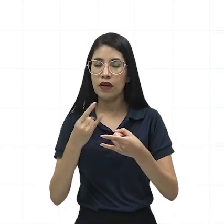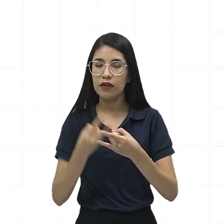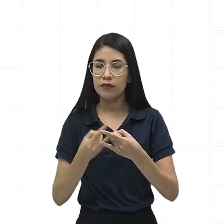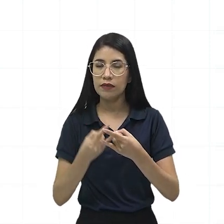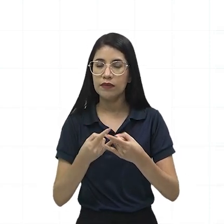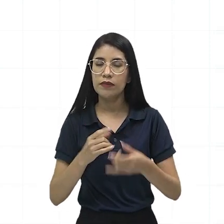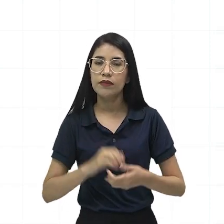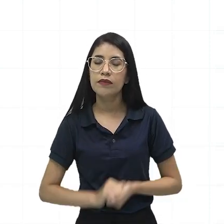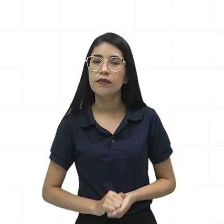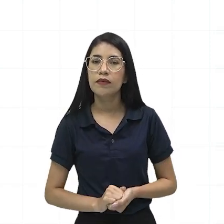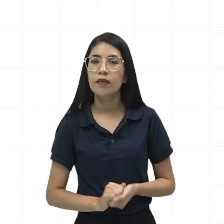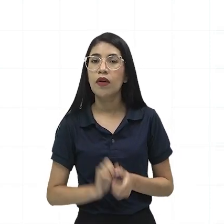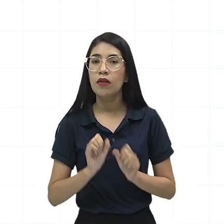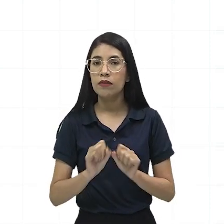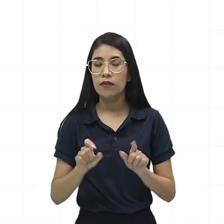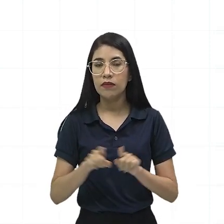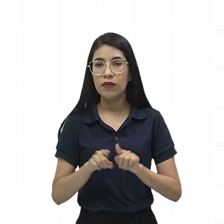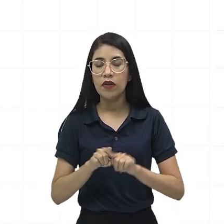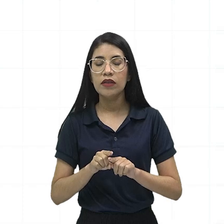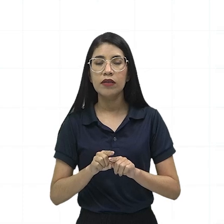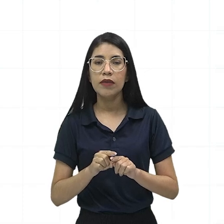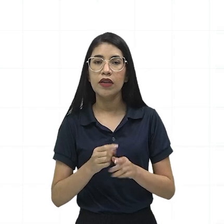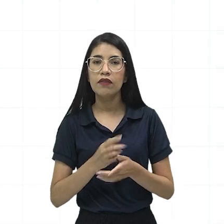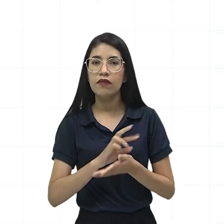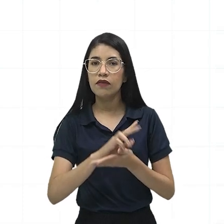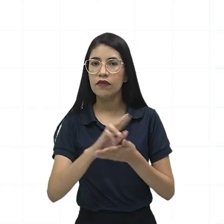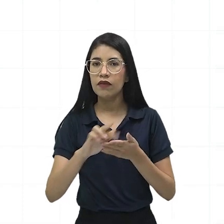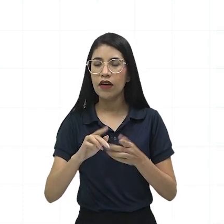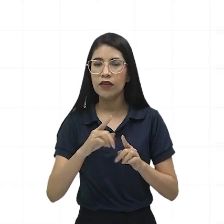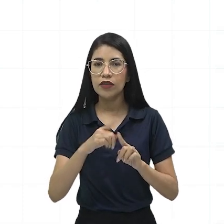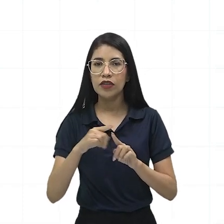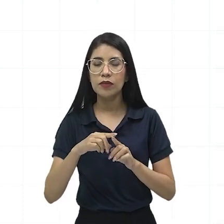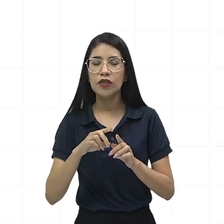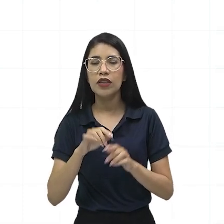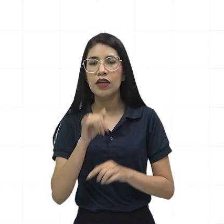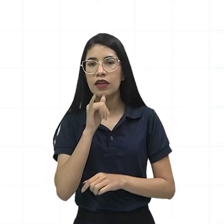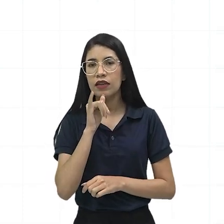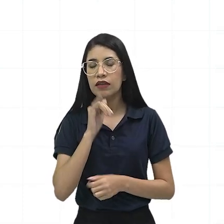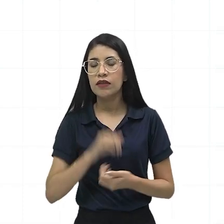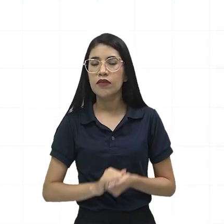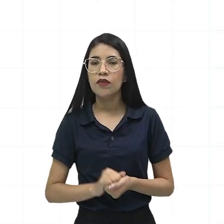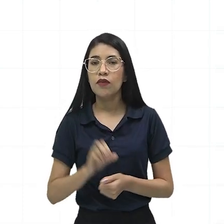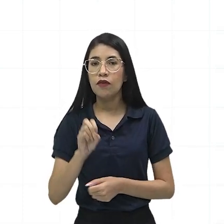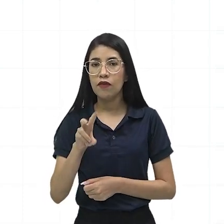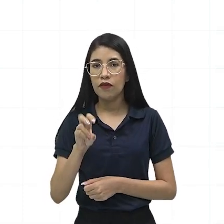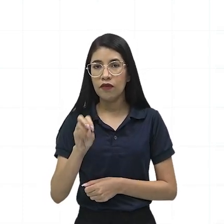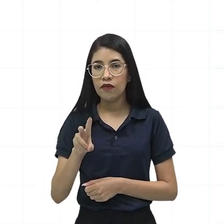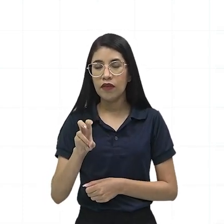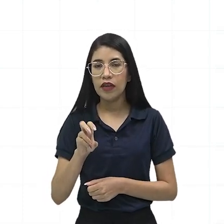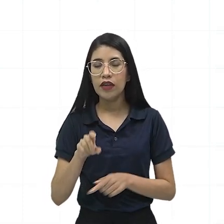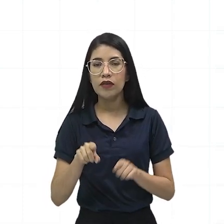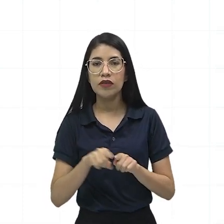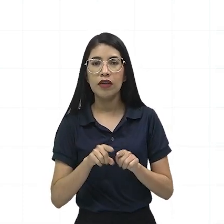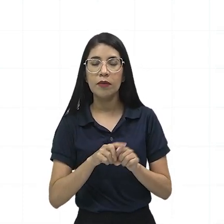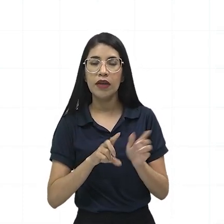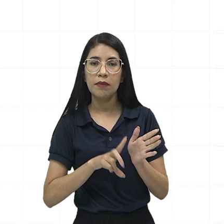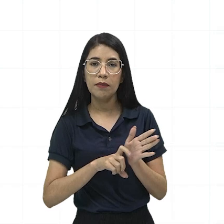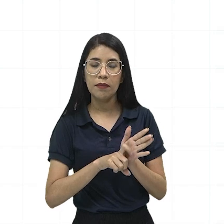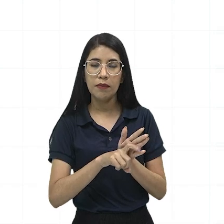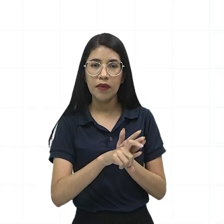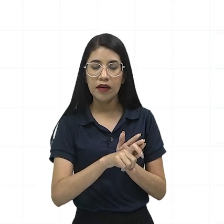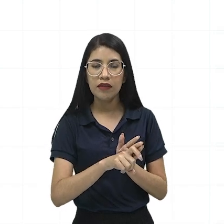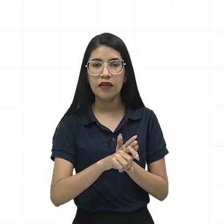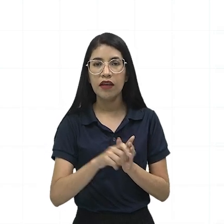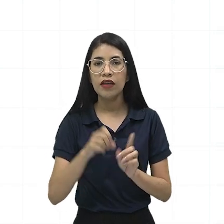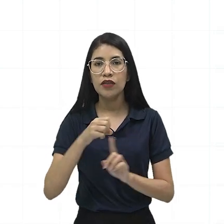indivíduo. Podem ser causadas por diferentes agentes, tais como o vírus, né, as bactérias e